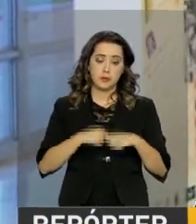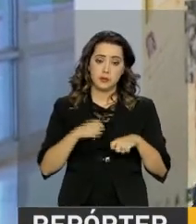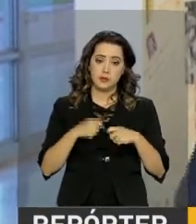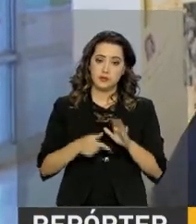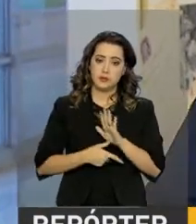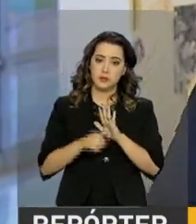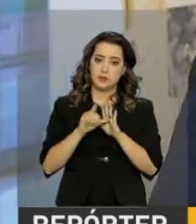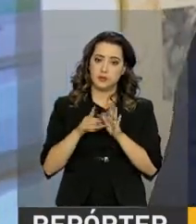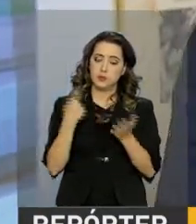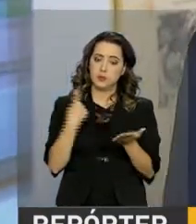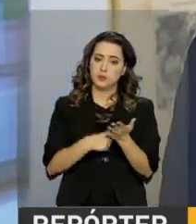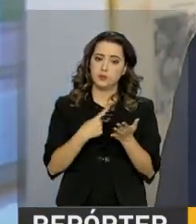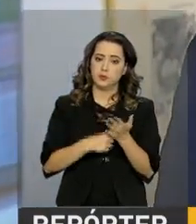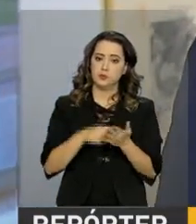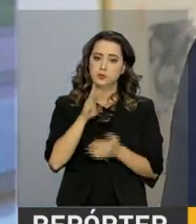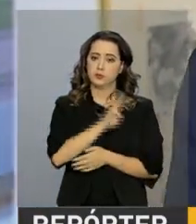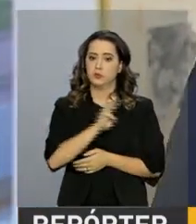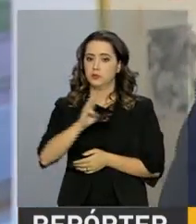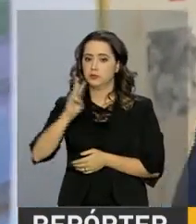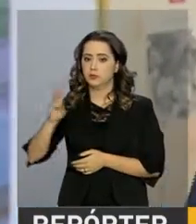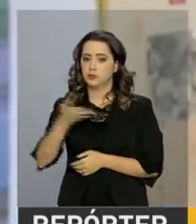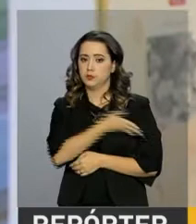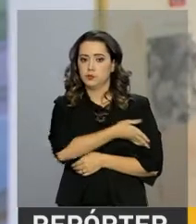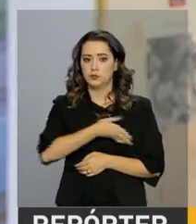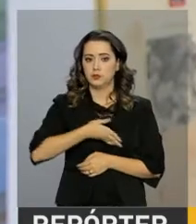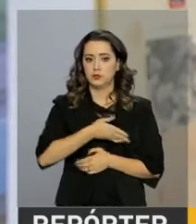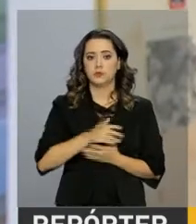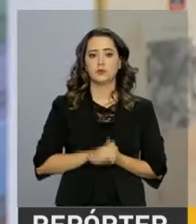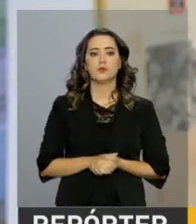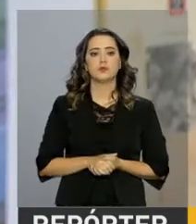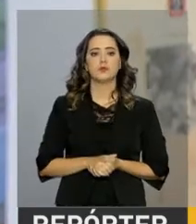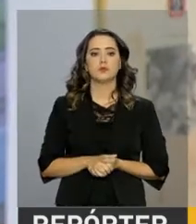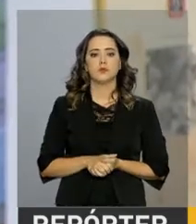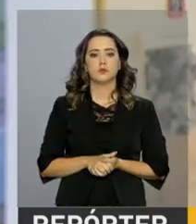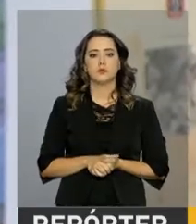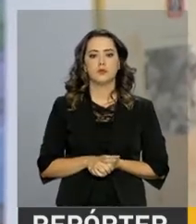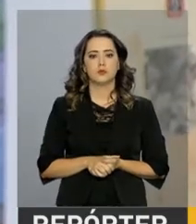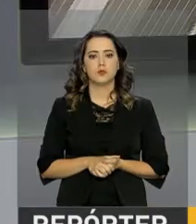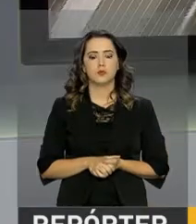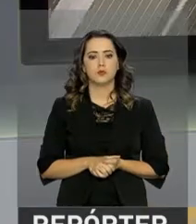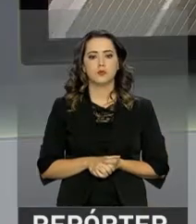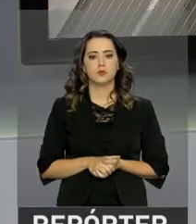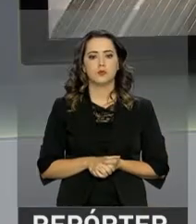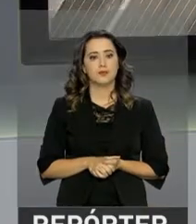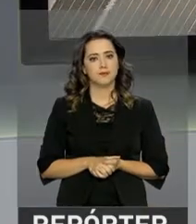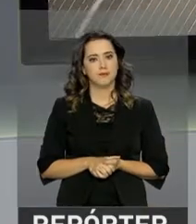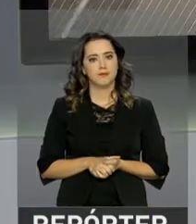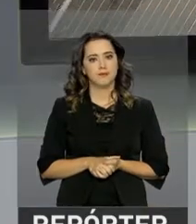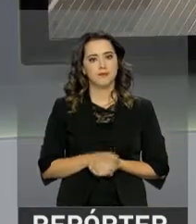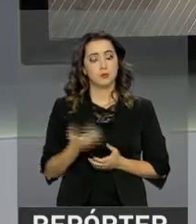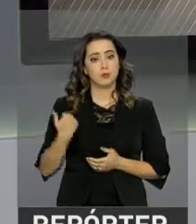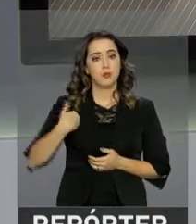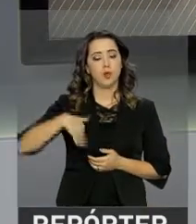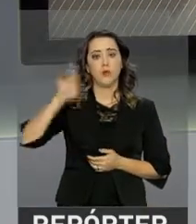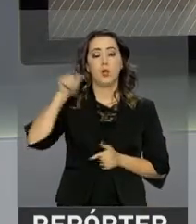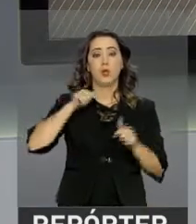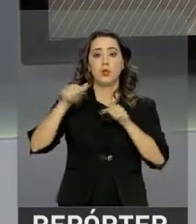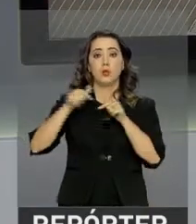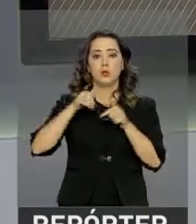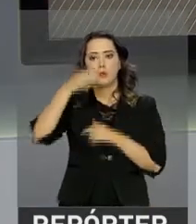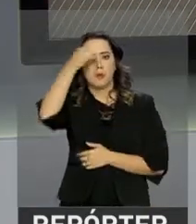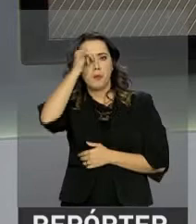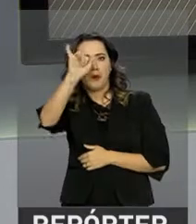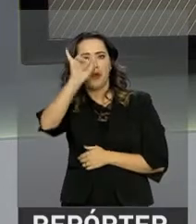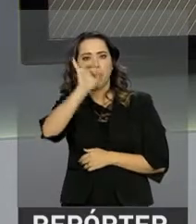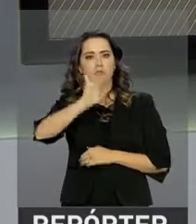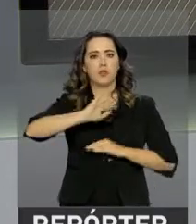antes fazer um agendamento online pelo portal da Presidência na internet. A maior operação de